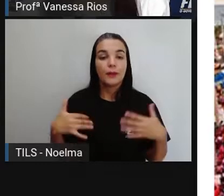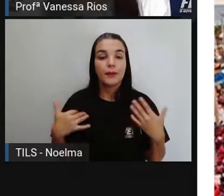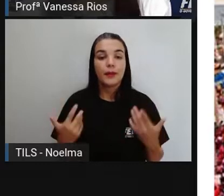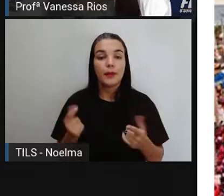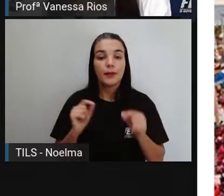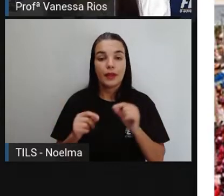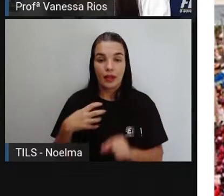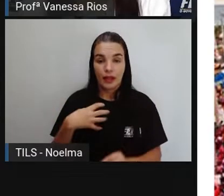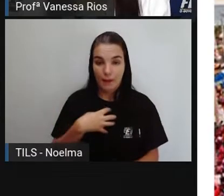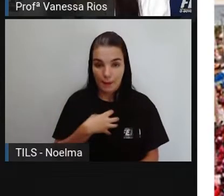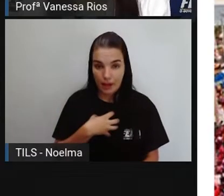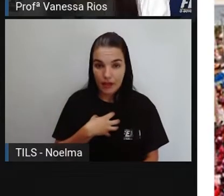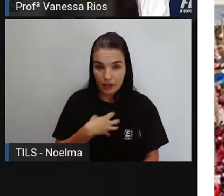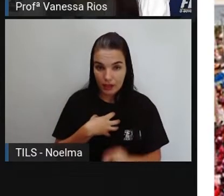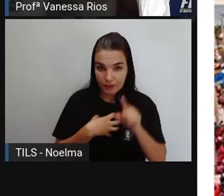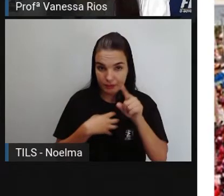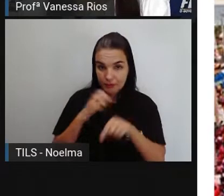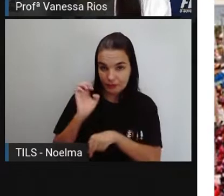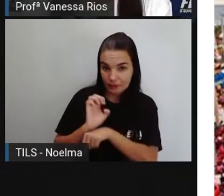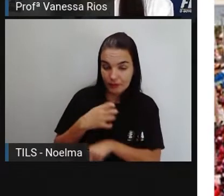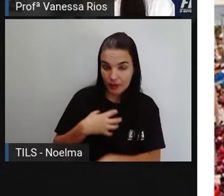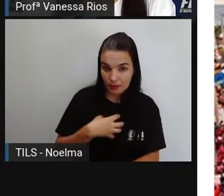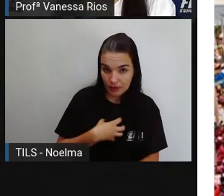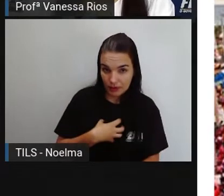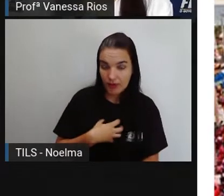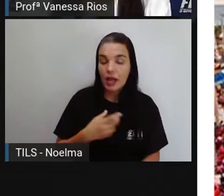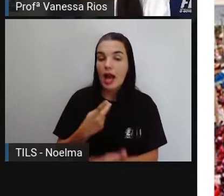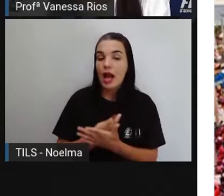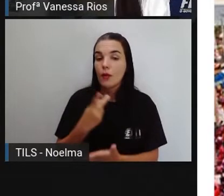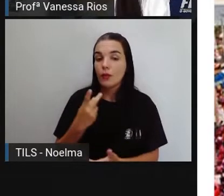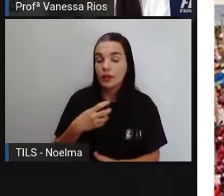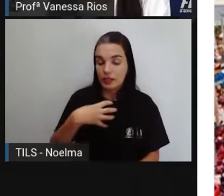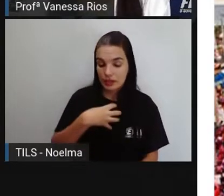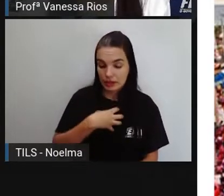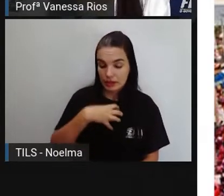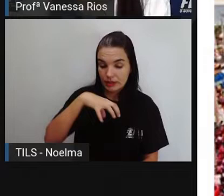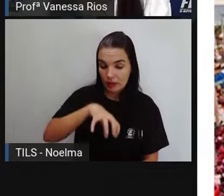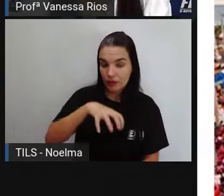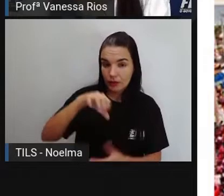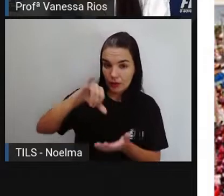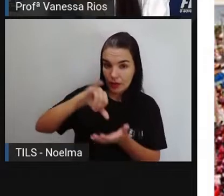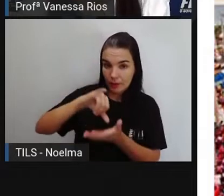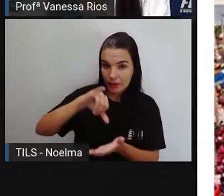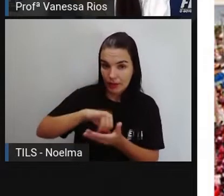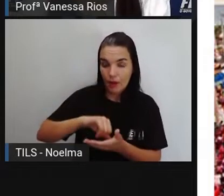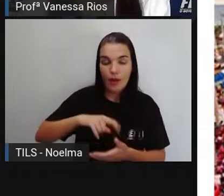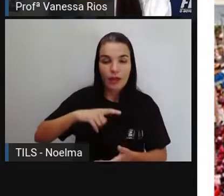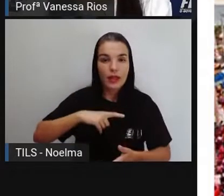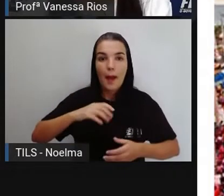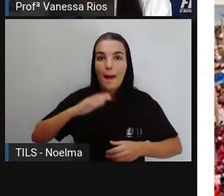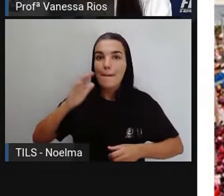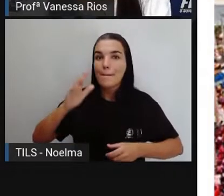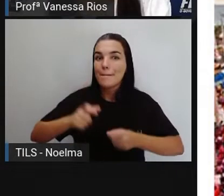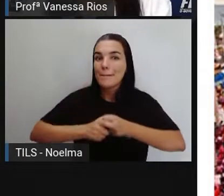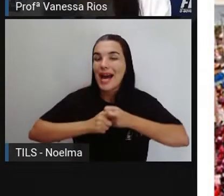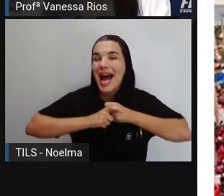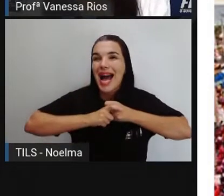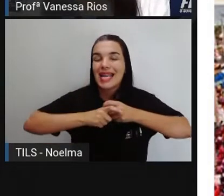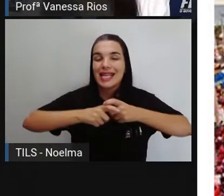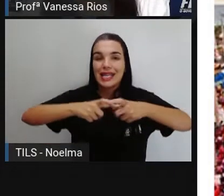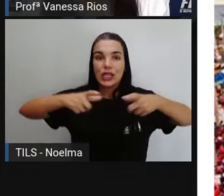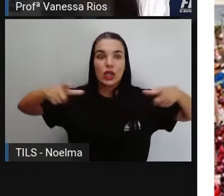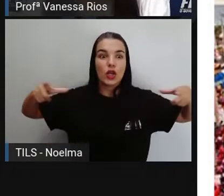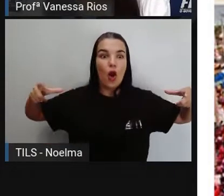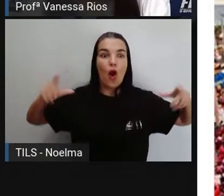na Bahia, esse carnaval que acontece em Salvador, é uma das maiores festas do mundo, reunindo